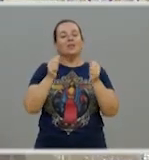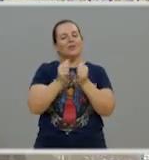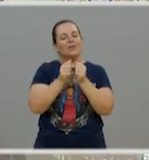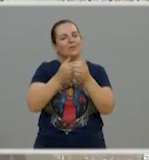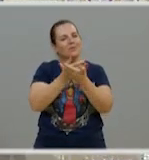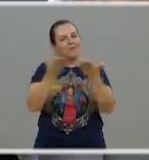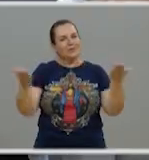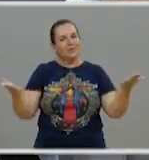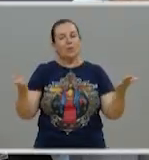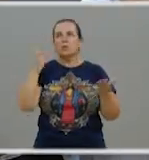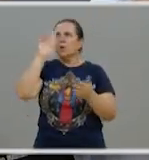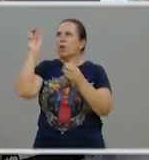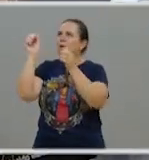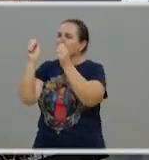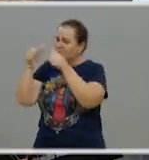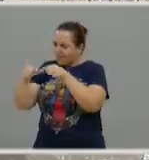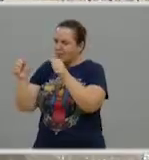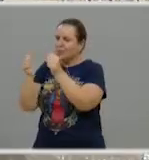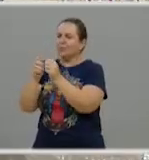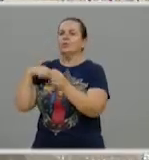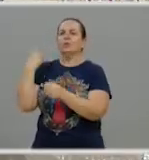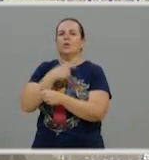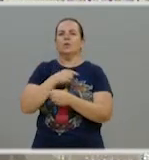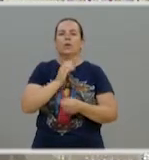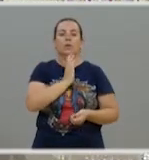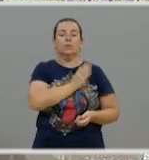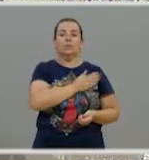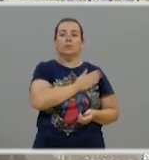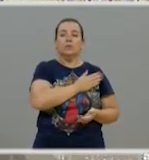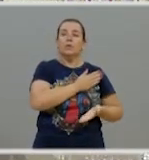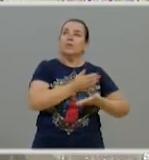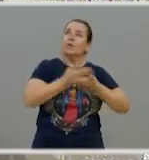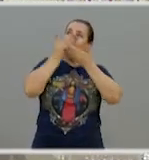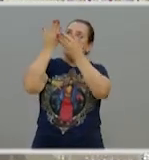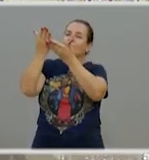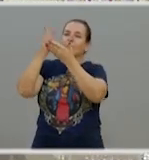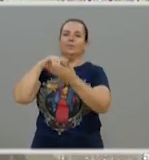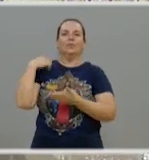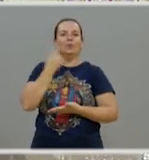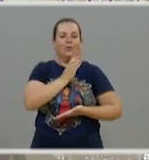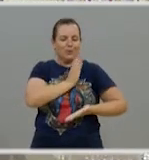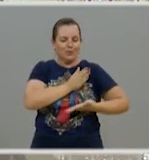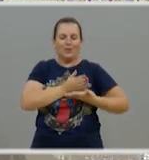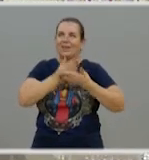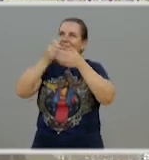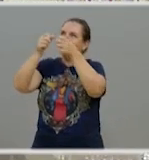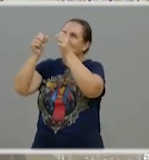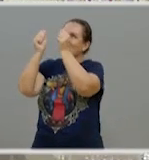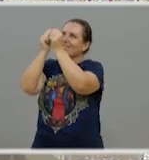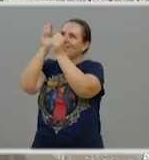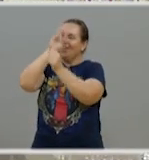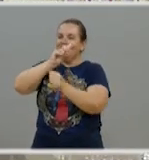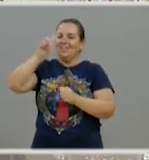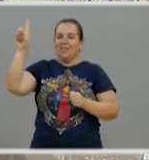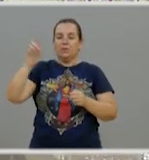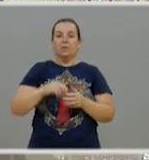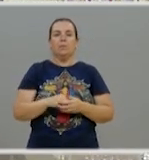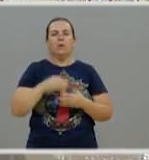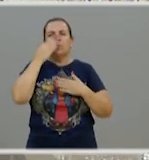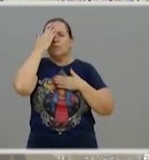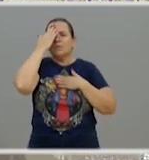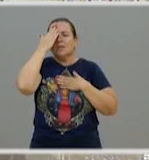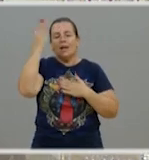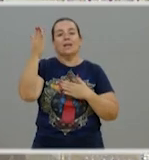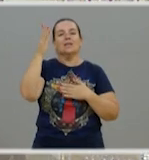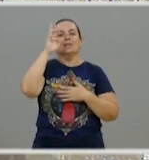esteja convosco. Ele está no meio de nós. Corações ao alto. O nosso coração está em Deus.